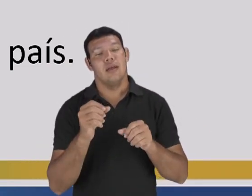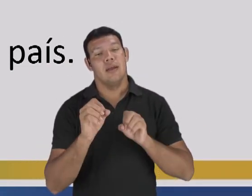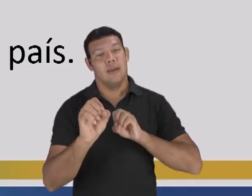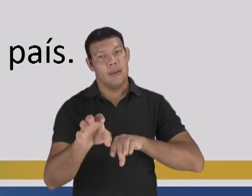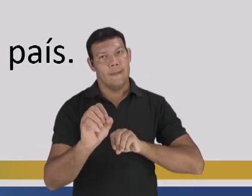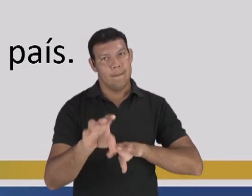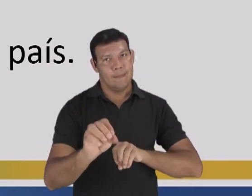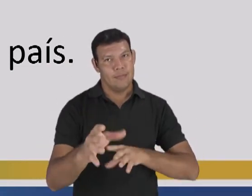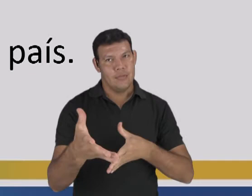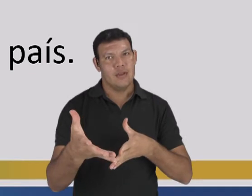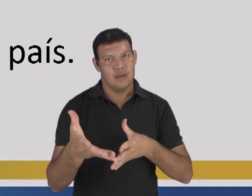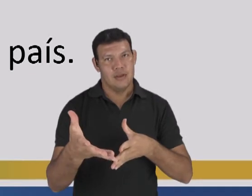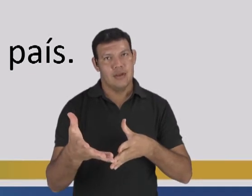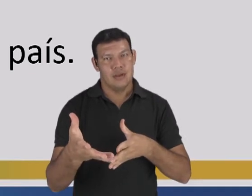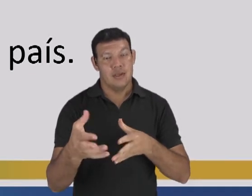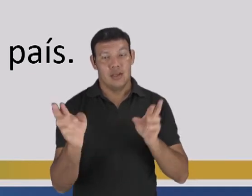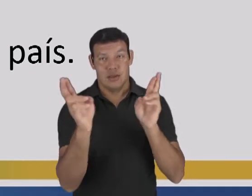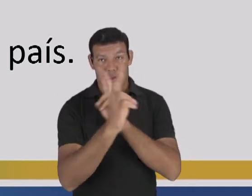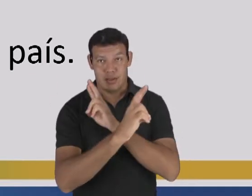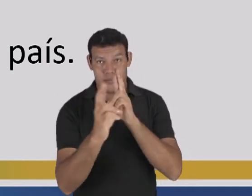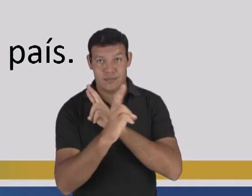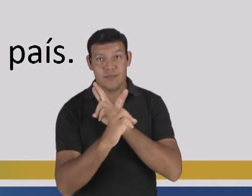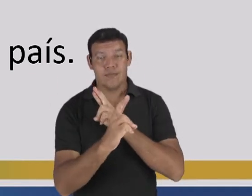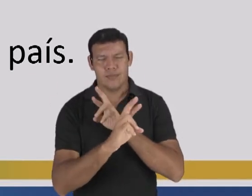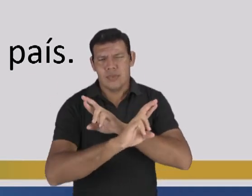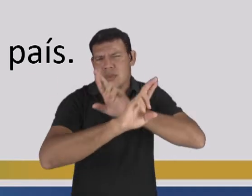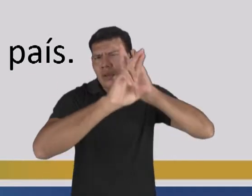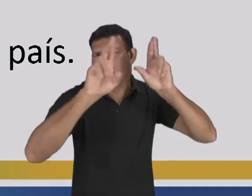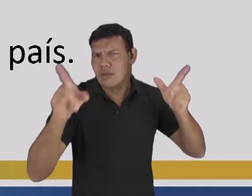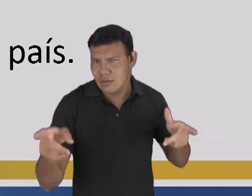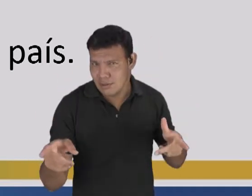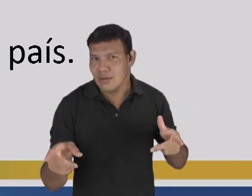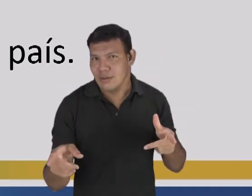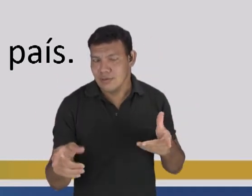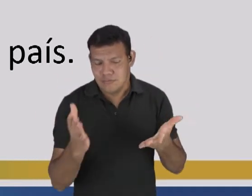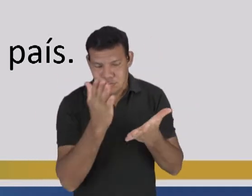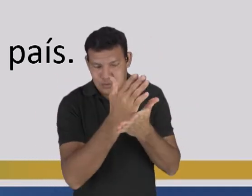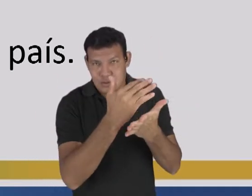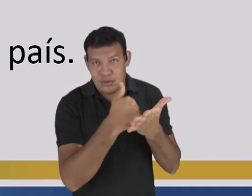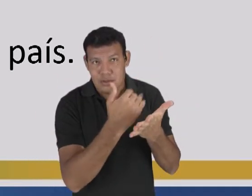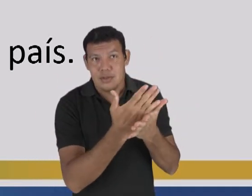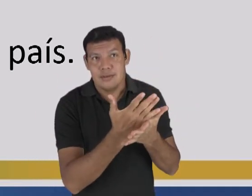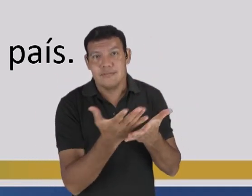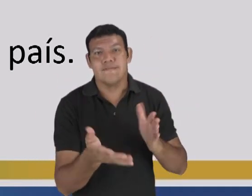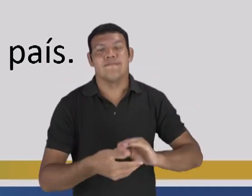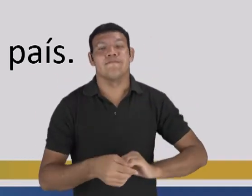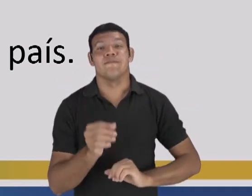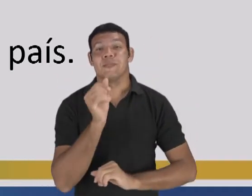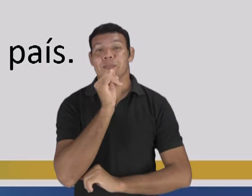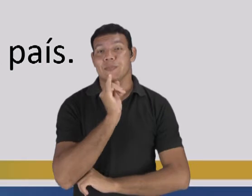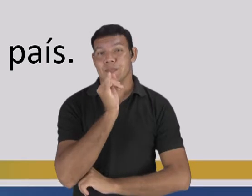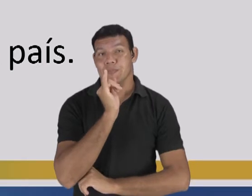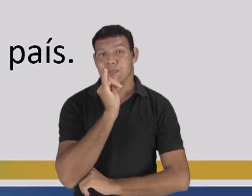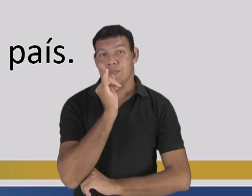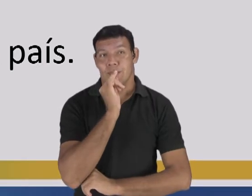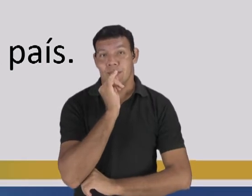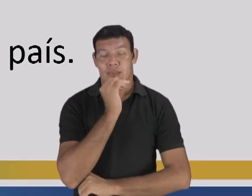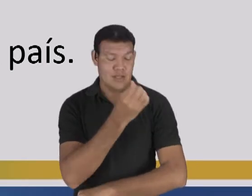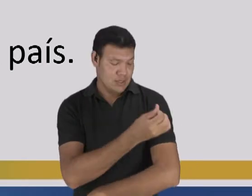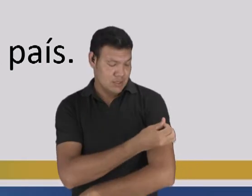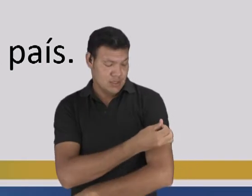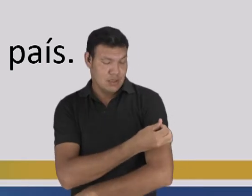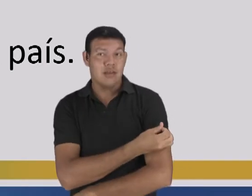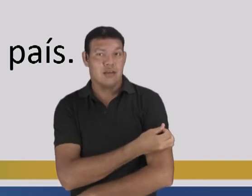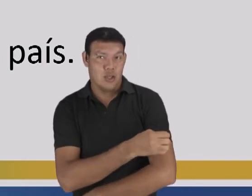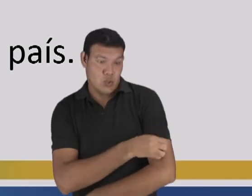relacionada ao estudo, ele se diferencia nessa questão da divisão, né? Por exemplo, sexto ano está o